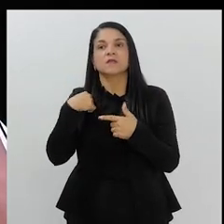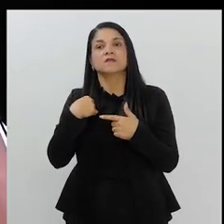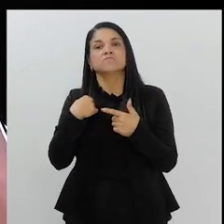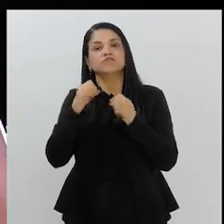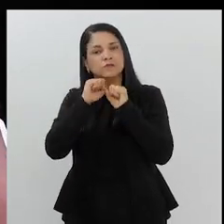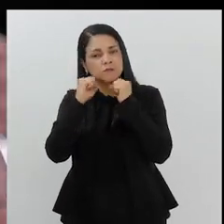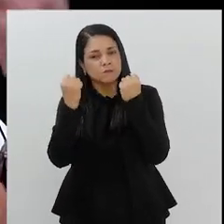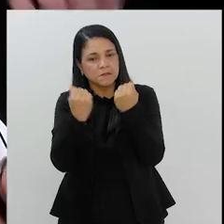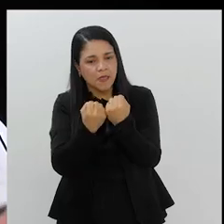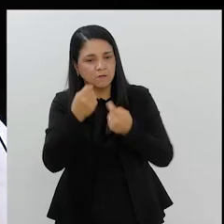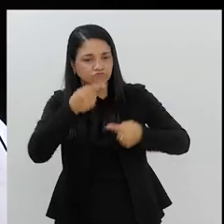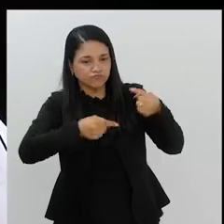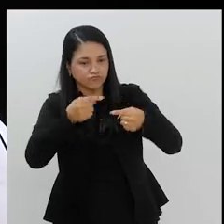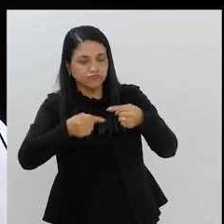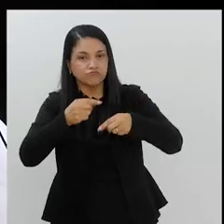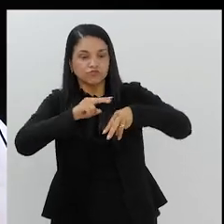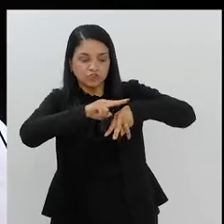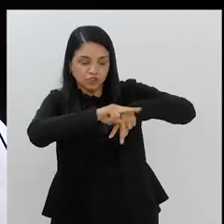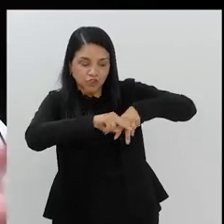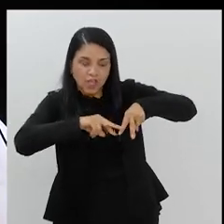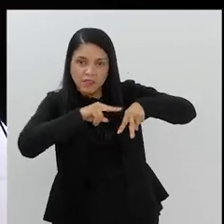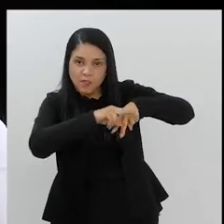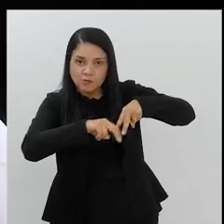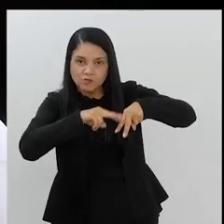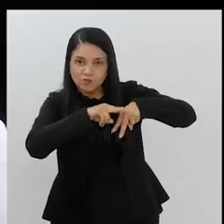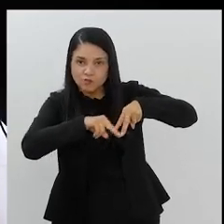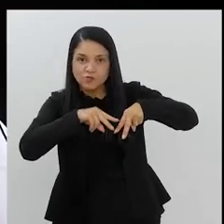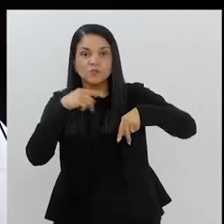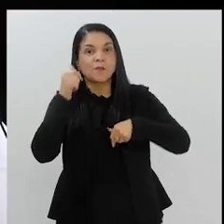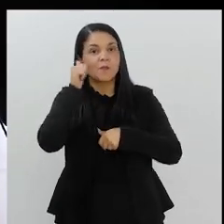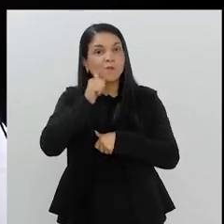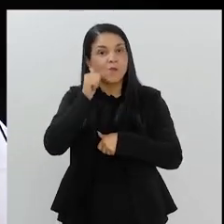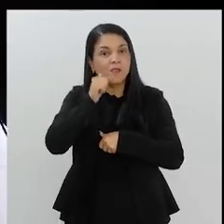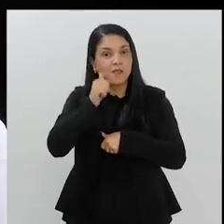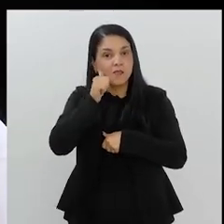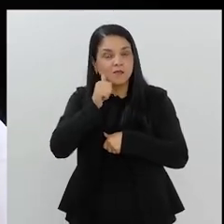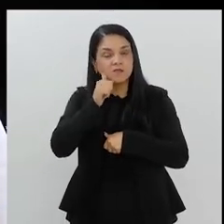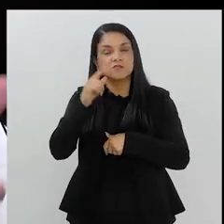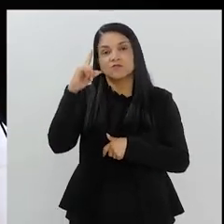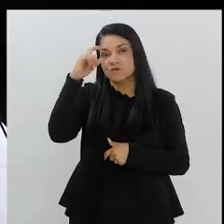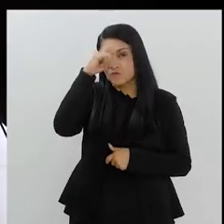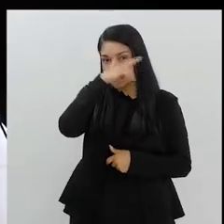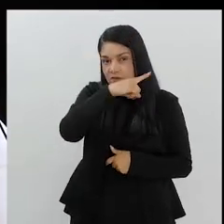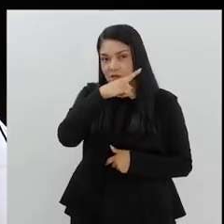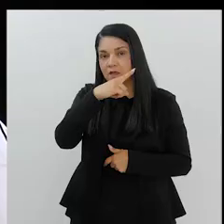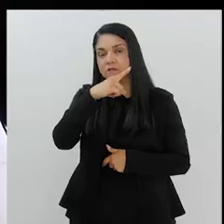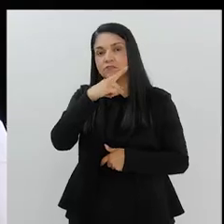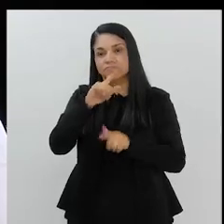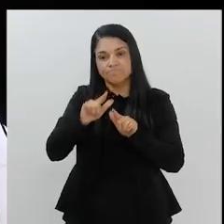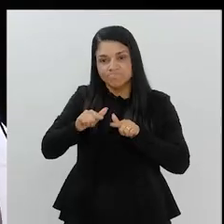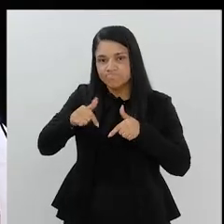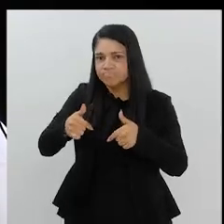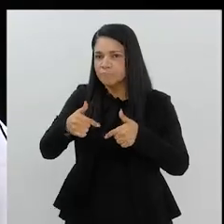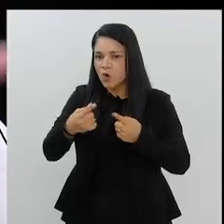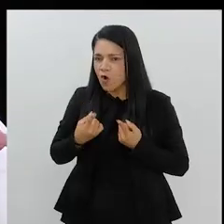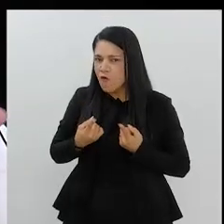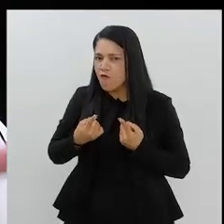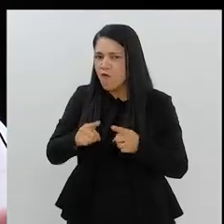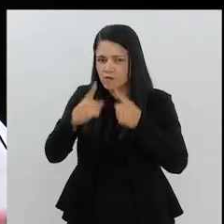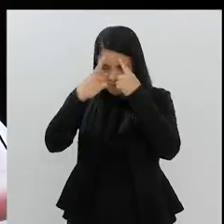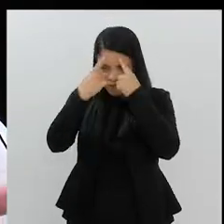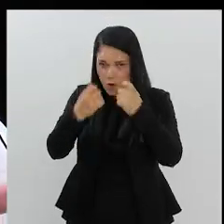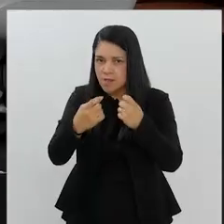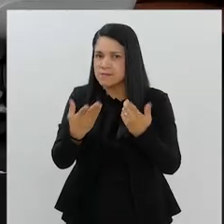seminário tocamos na questão de gênero né na questão das mulheres né das dificuldades inclusive no enfrentamento da